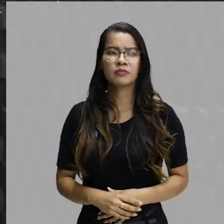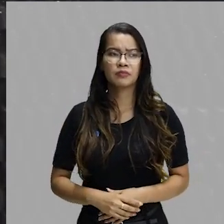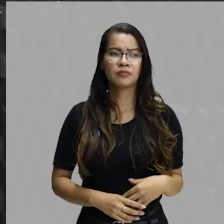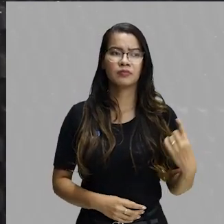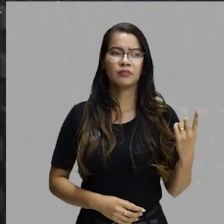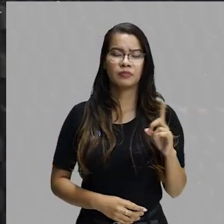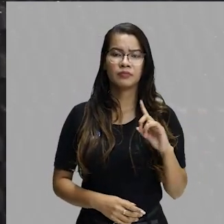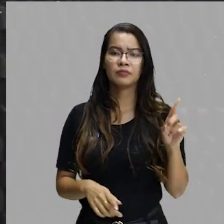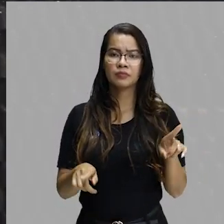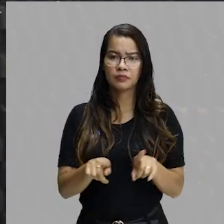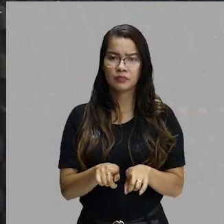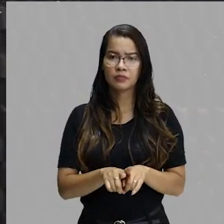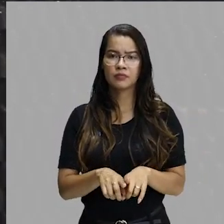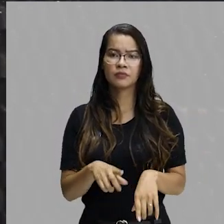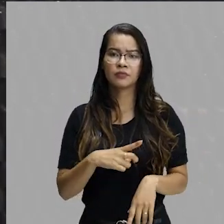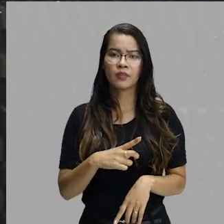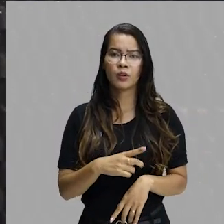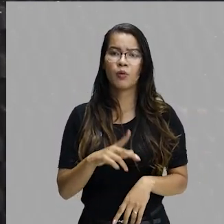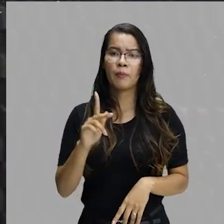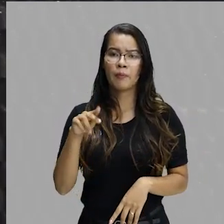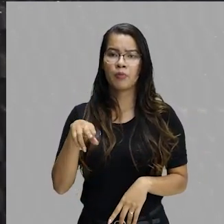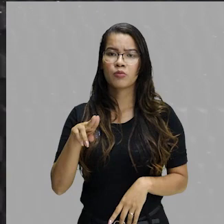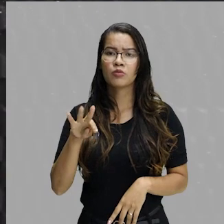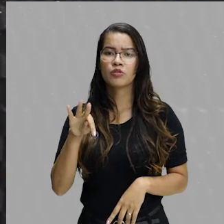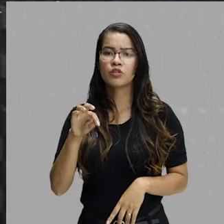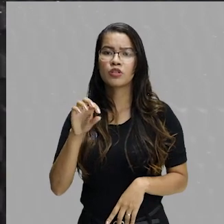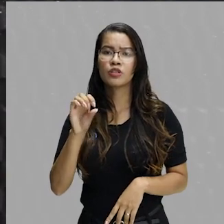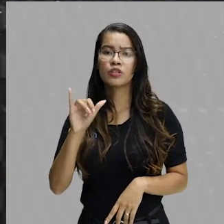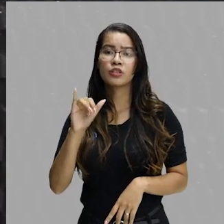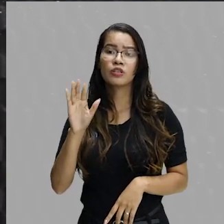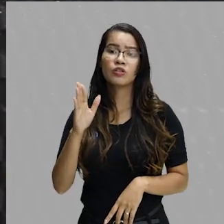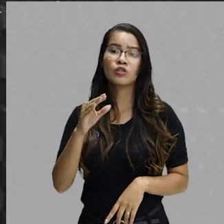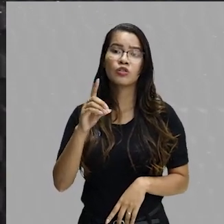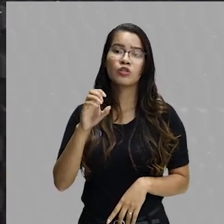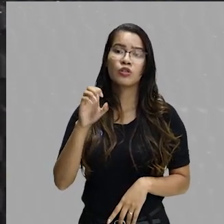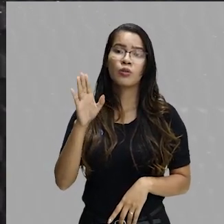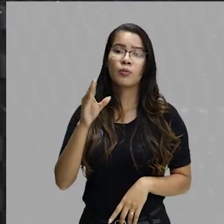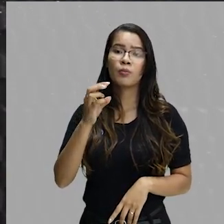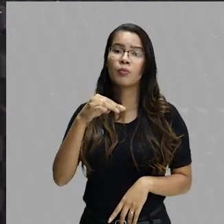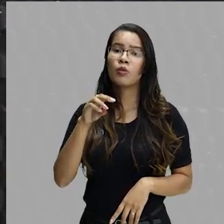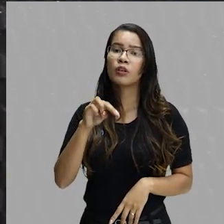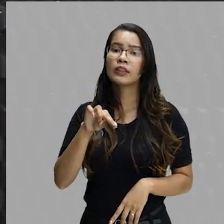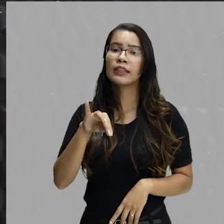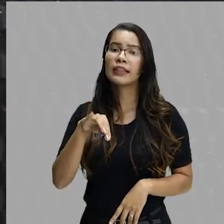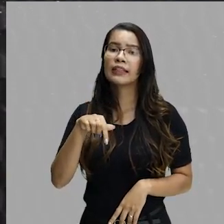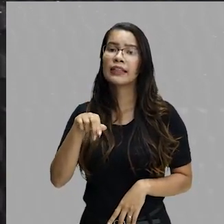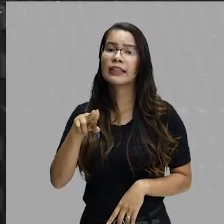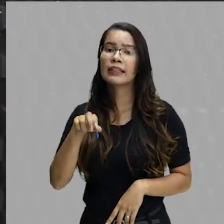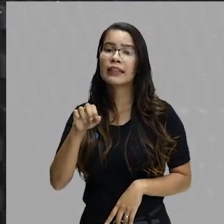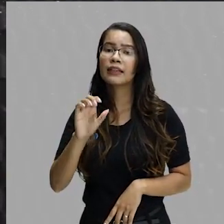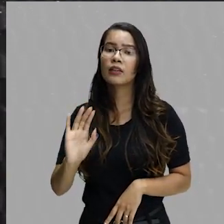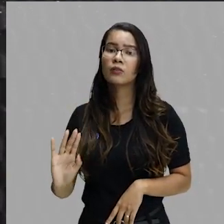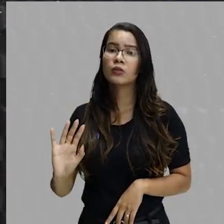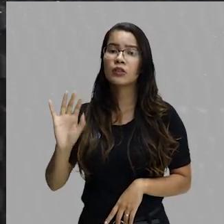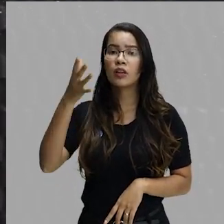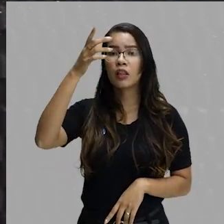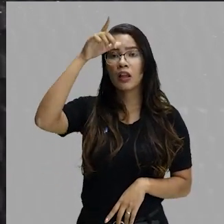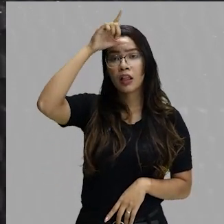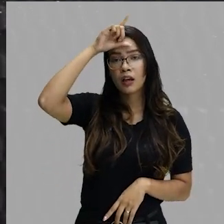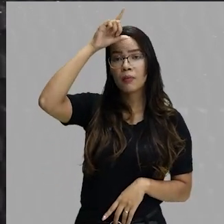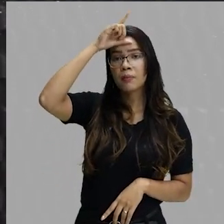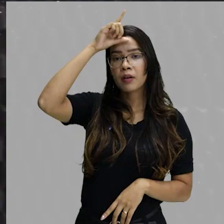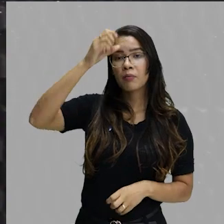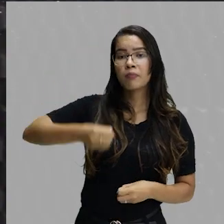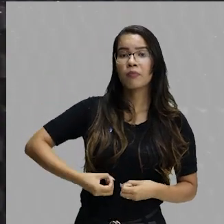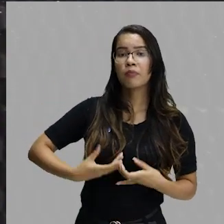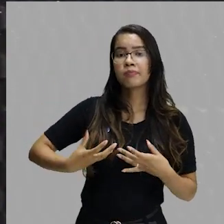o Putsch de Munique, na Alemanha, promovido pelo Partido Nazista Alemão,